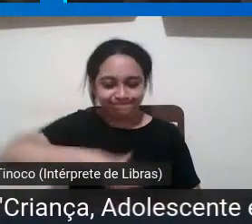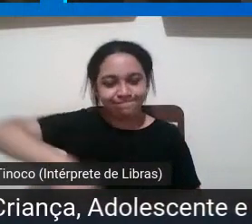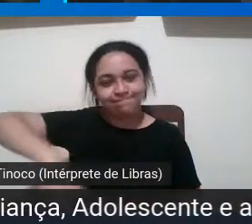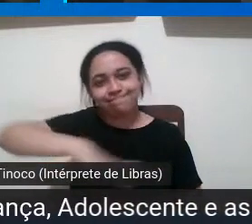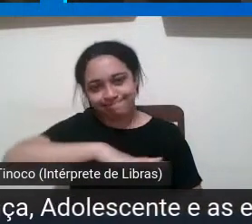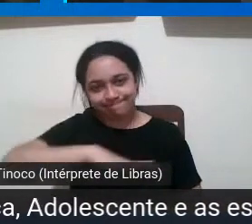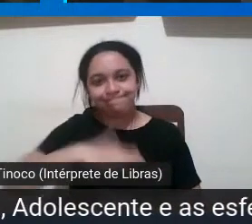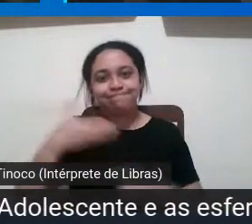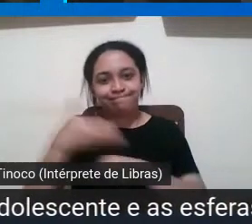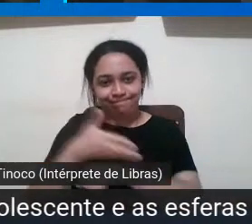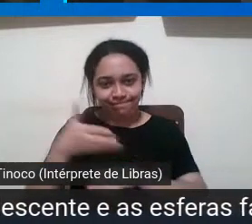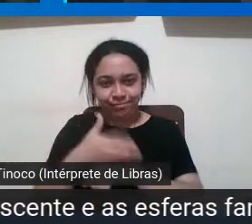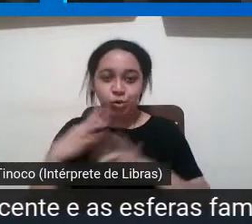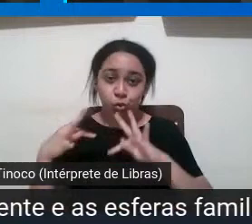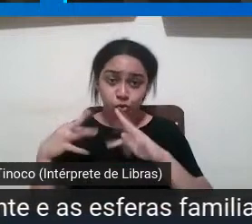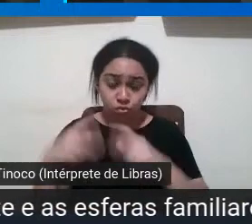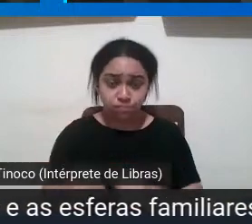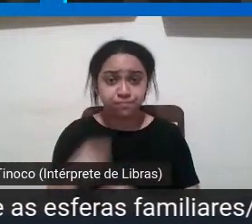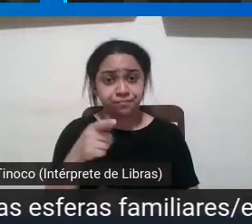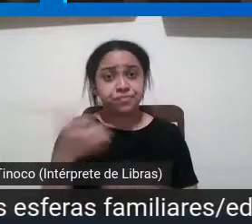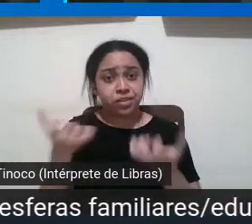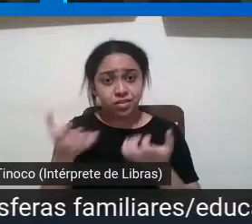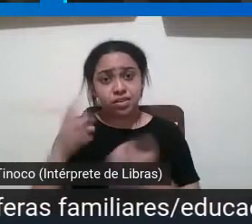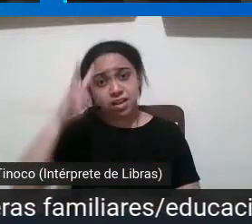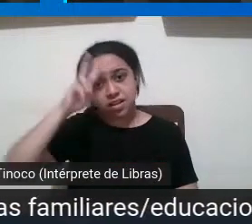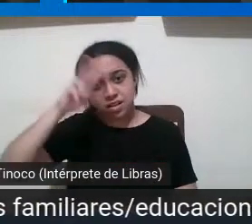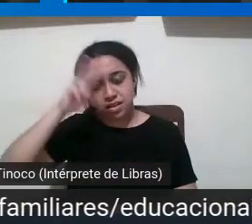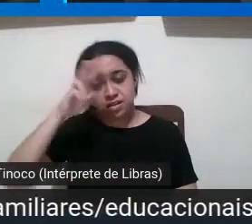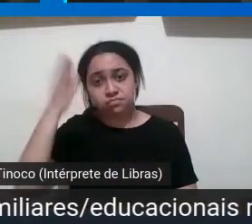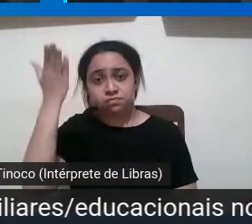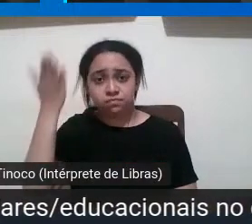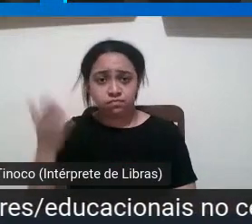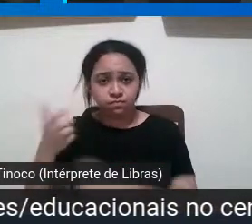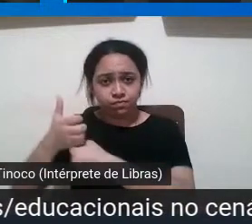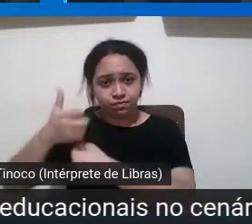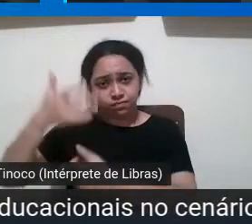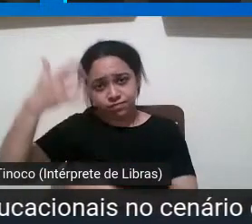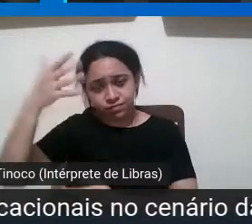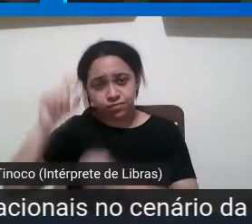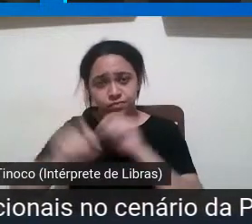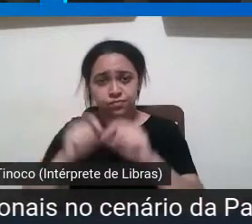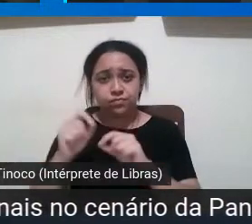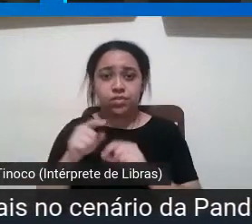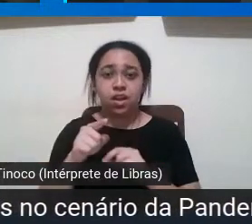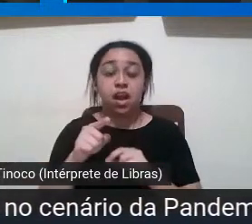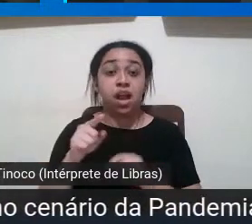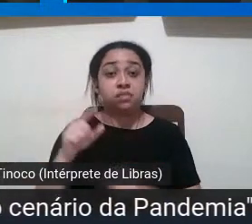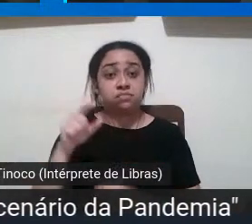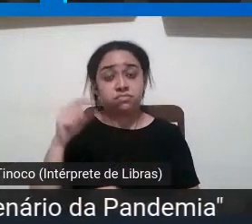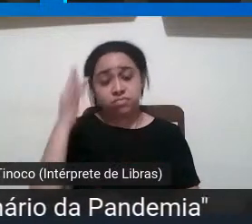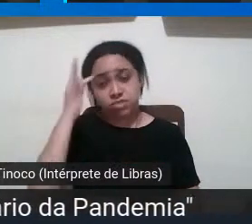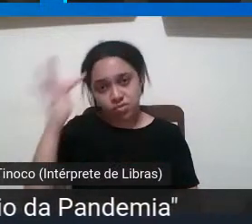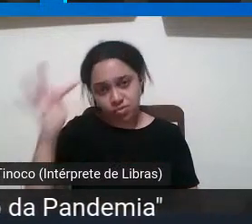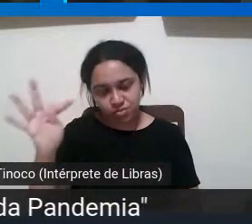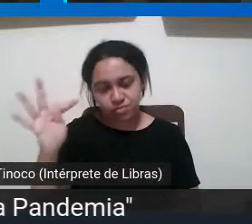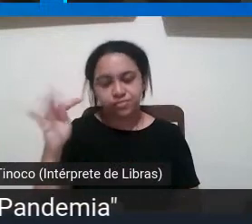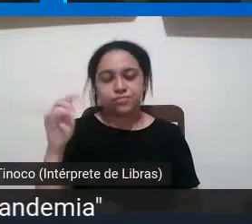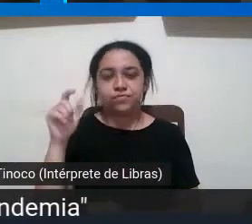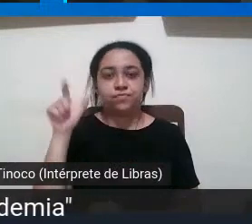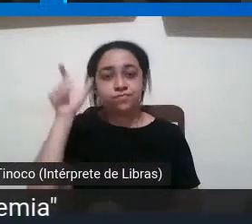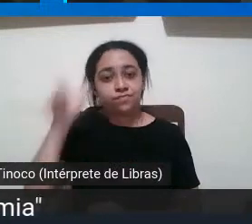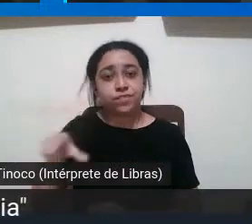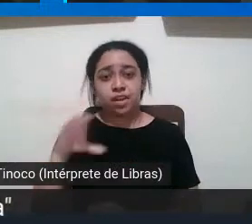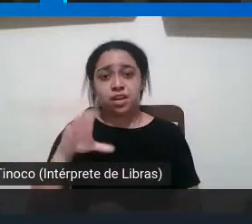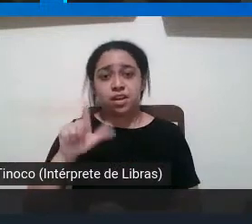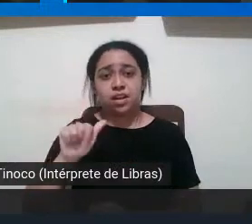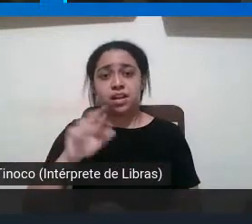destacar algumas afirmações aqui trazidas pela Clarice Summer que ela diz o seguinte atualmente o ambiente virtual é